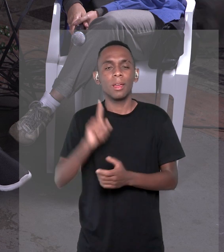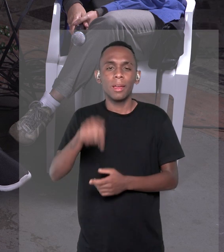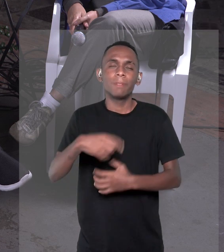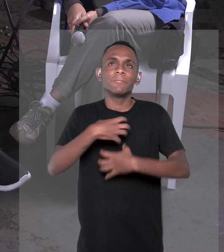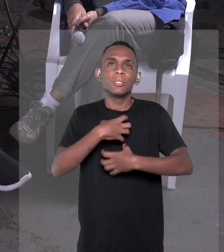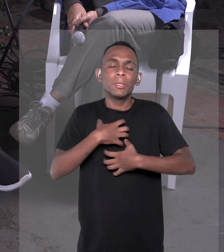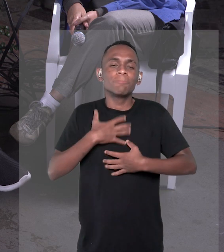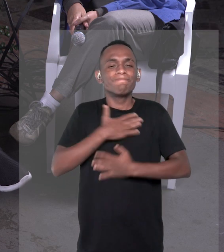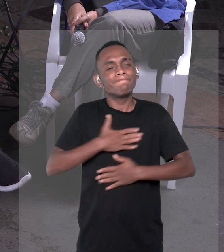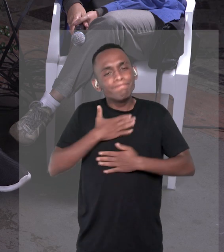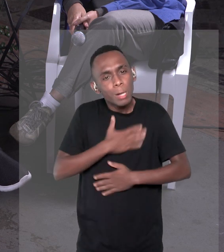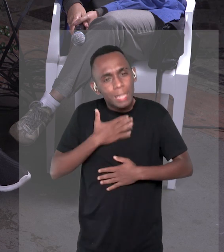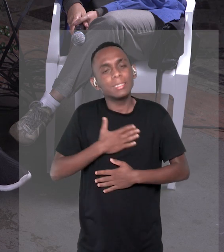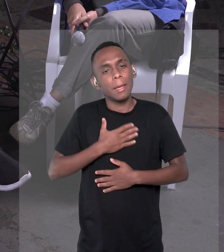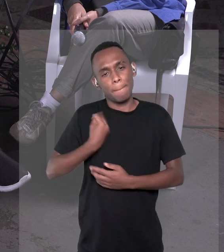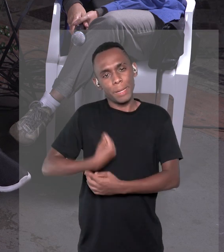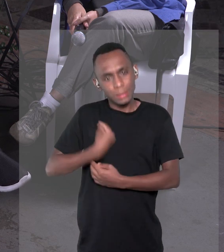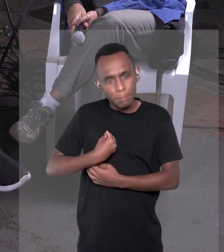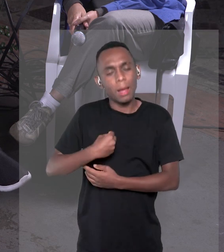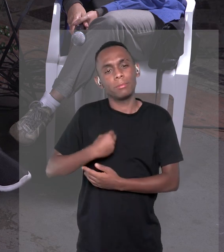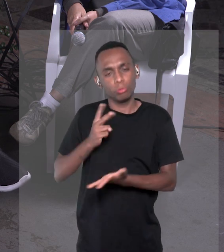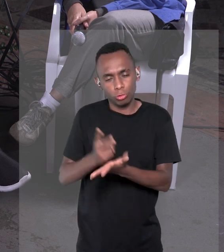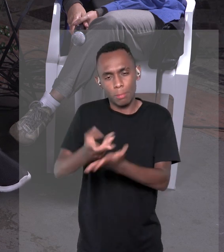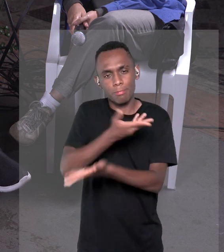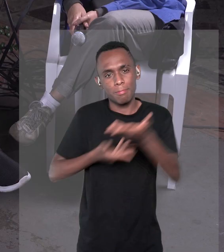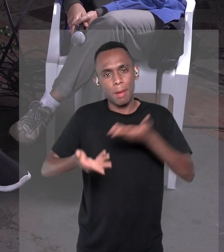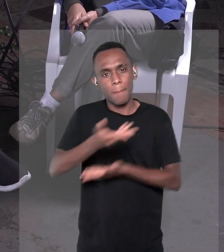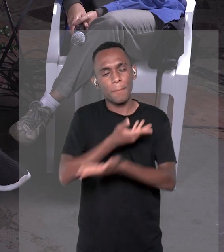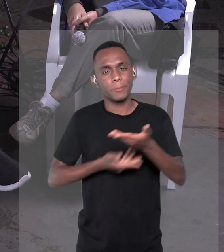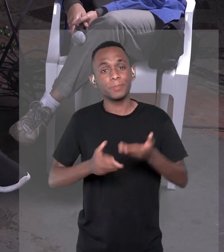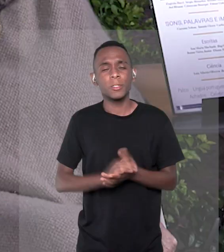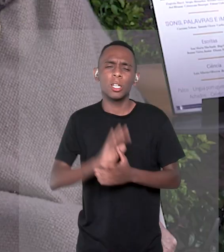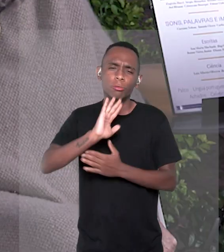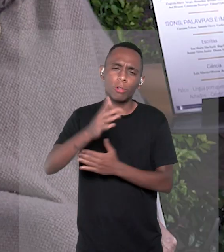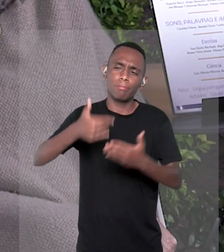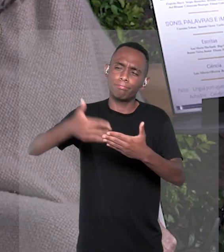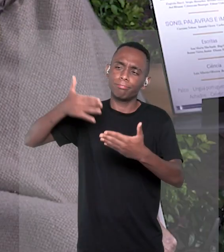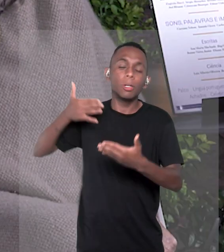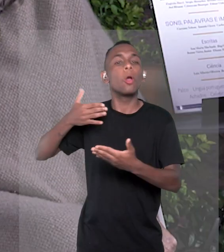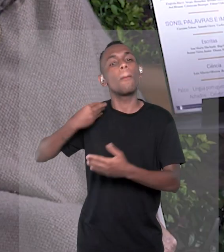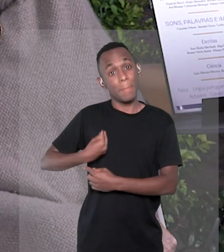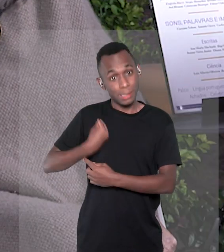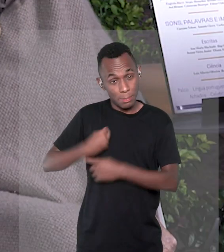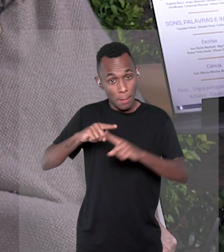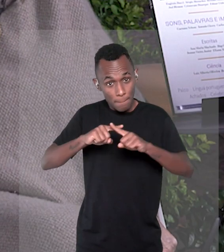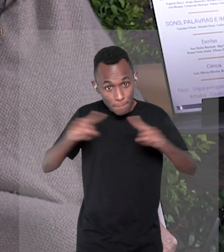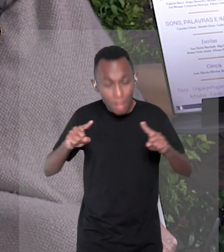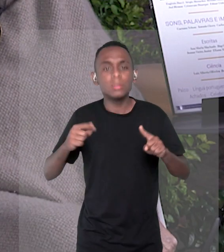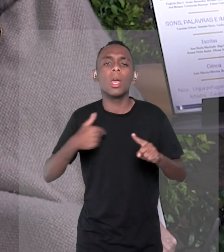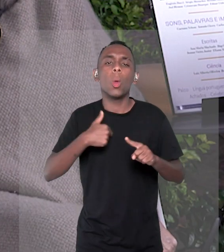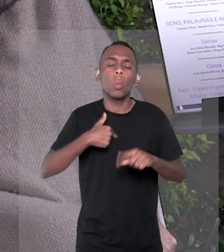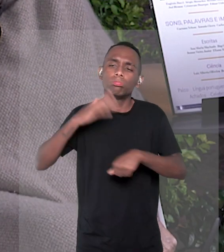Eu já estive antes, mas, sobretudo, eu sou uma frequente espectadora do Sempre um Papo. Uma